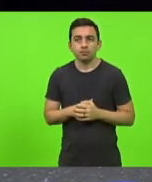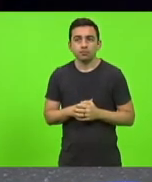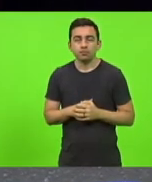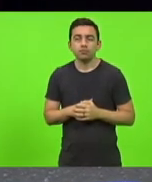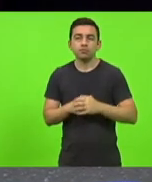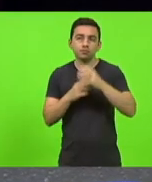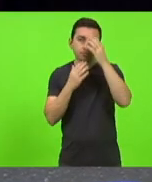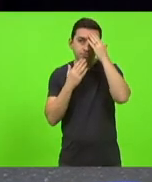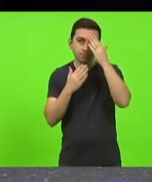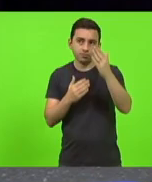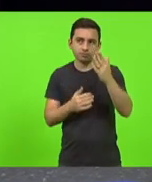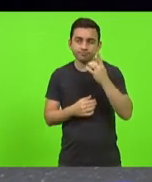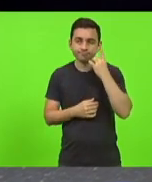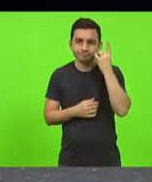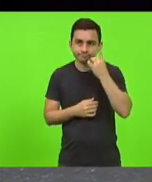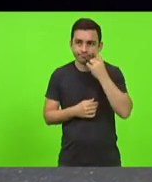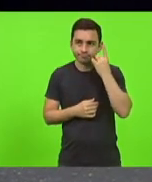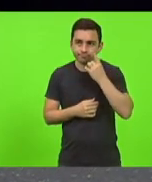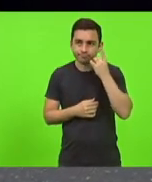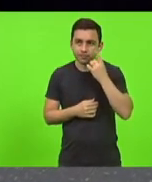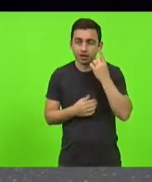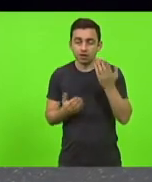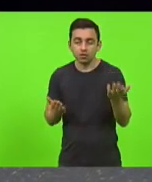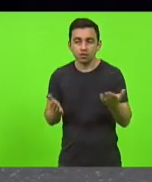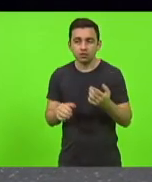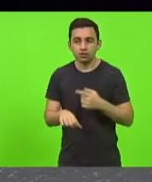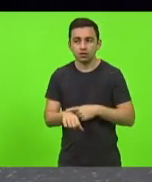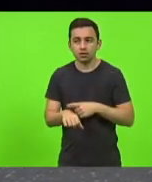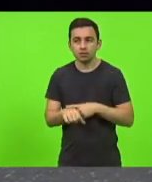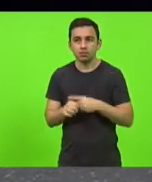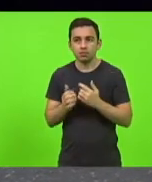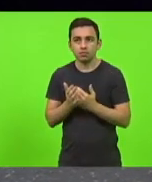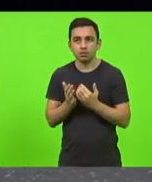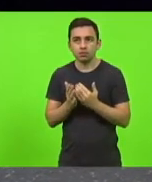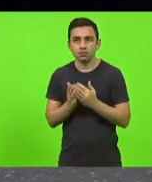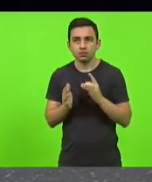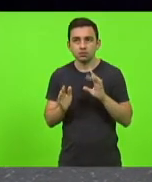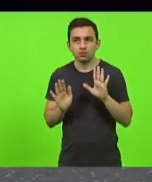agradecer, deputado, por mais este minuto. Então, para concluir,